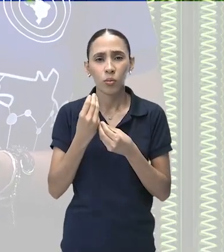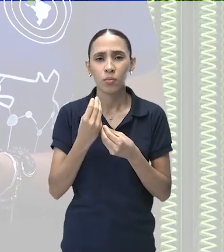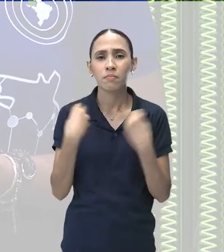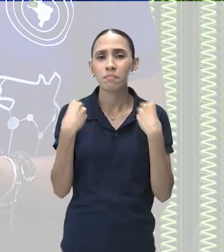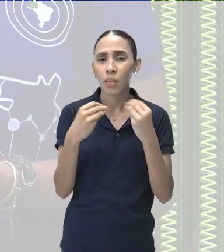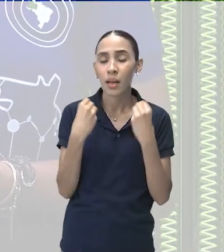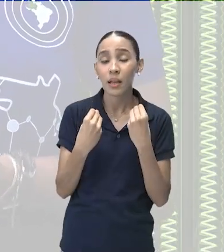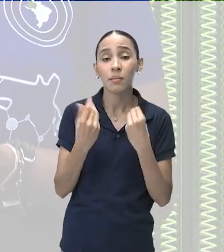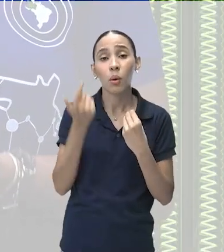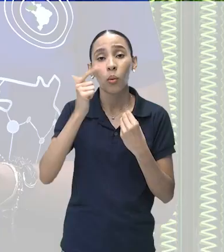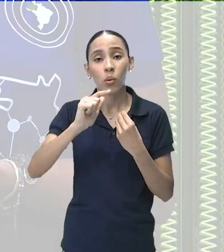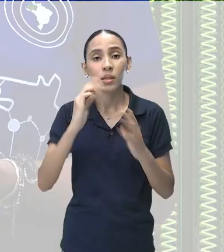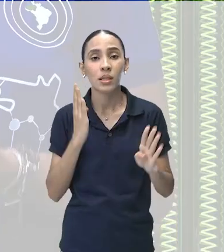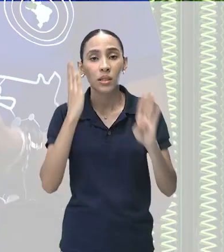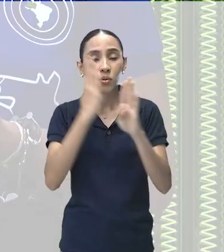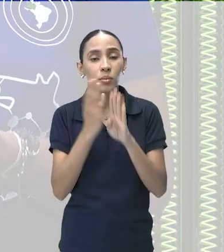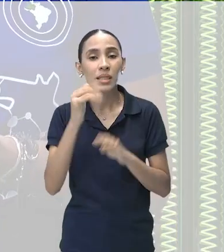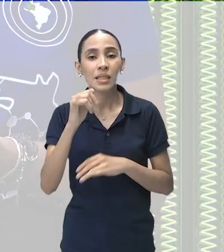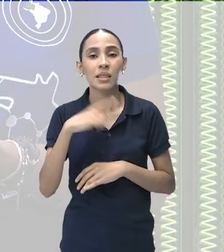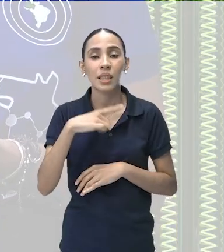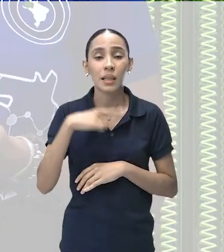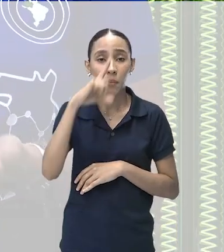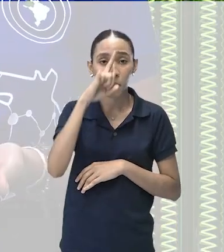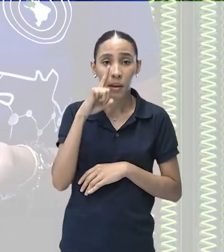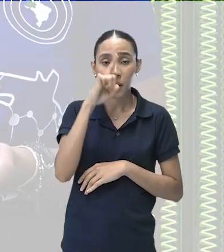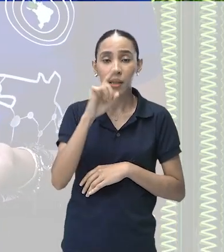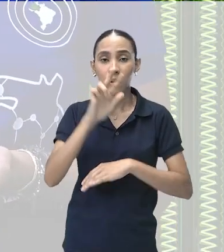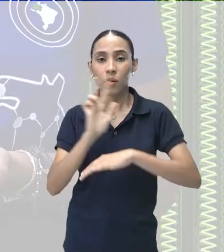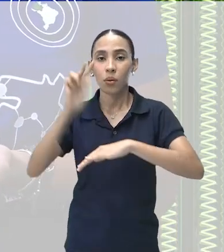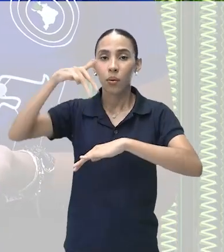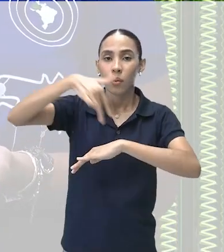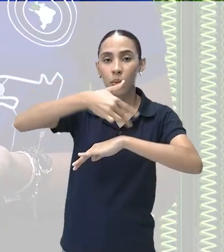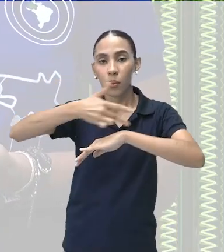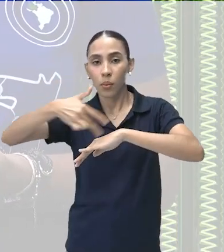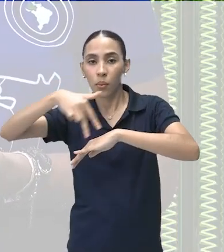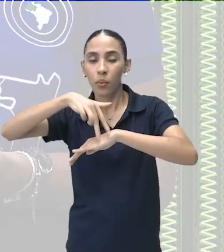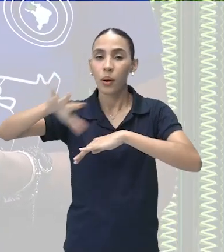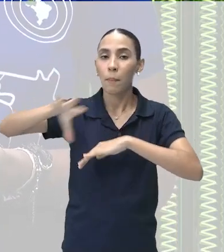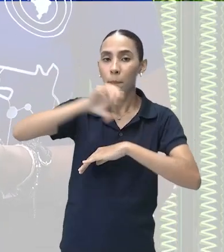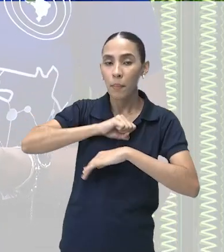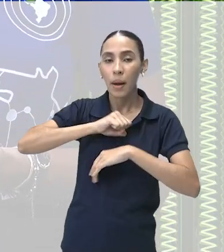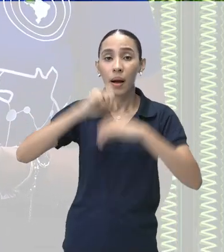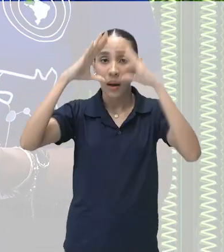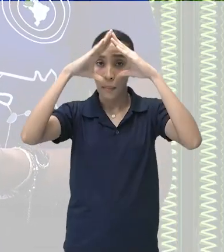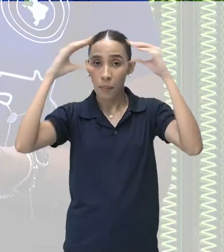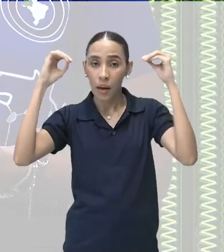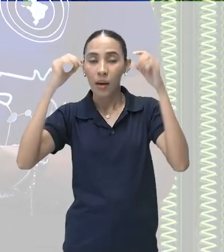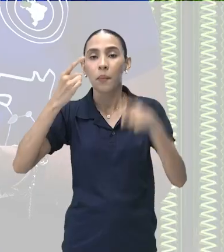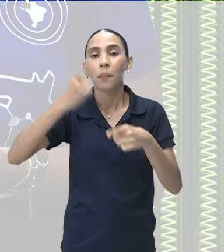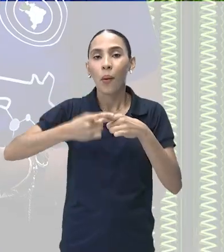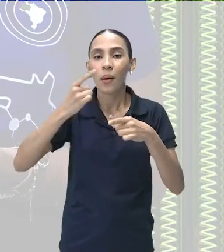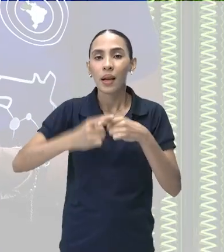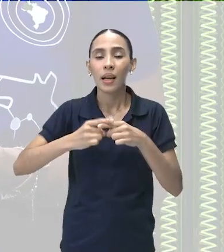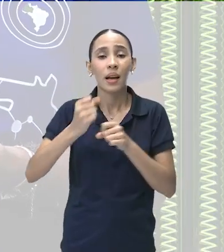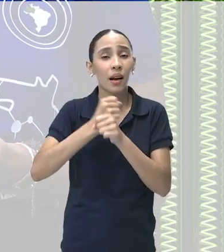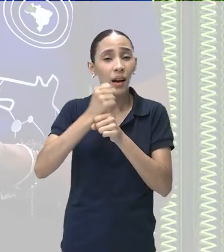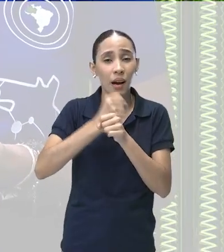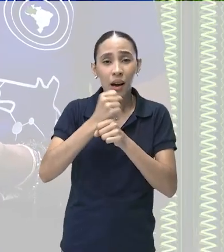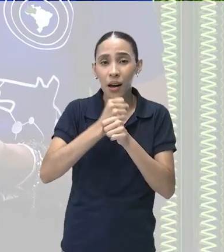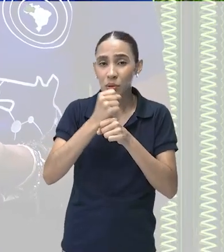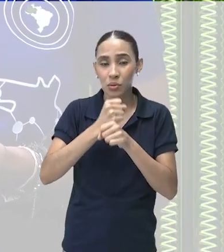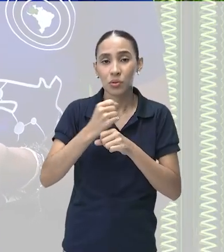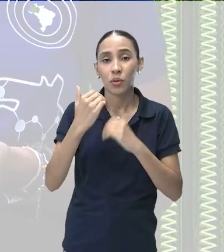Para descobrir se há risco dos astronautas desenvolverem o Alzheimer por conta de seus longos